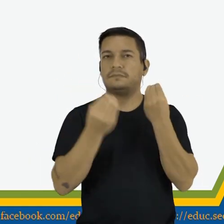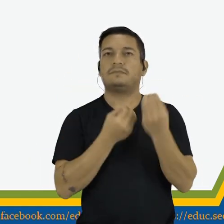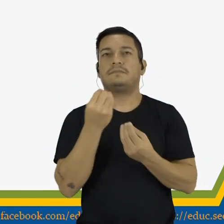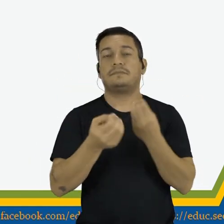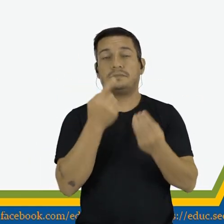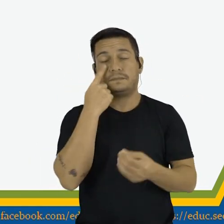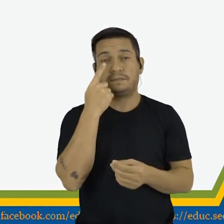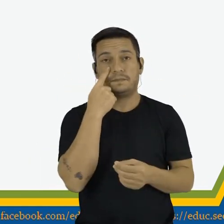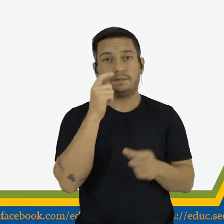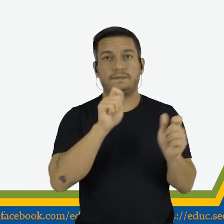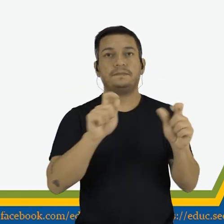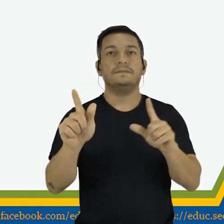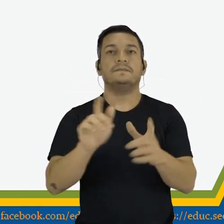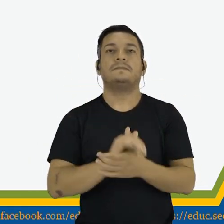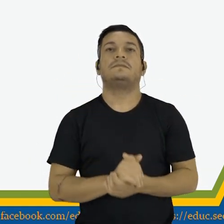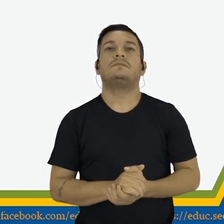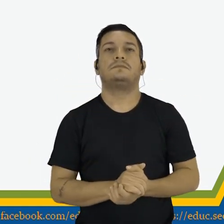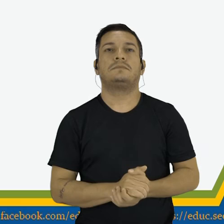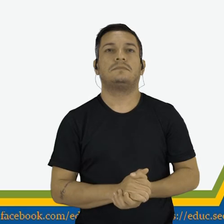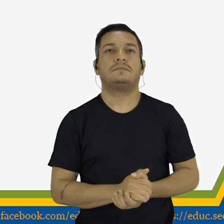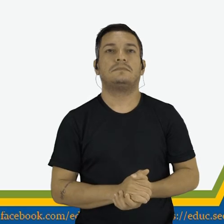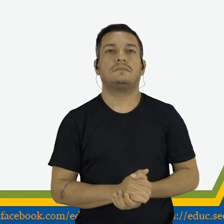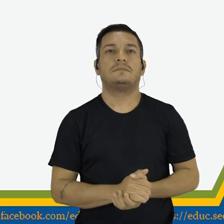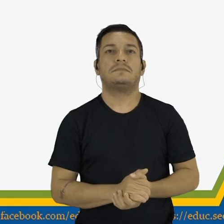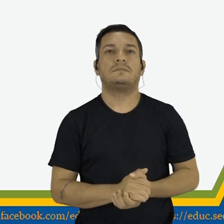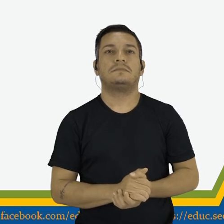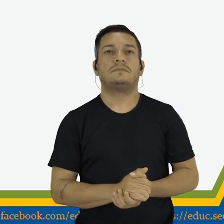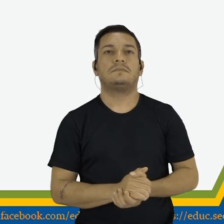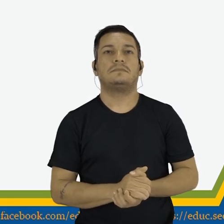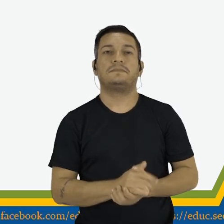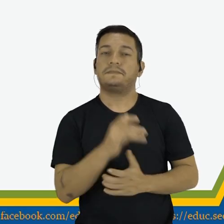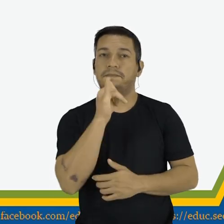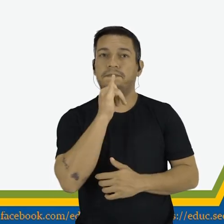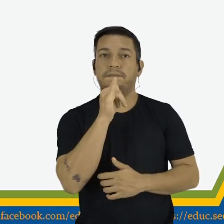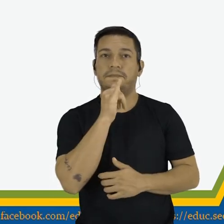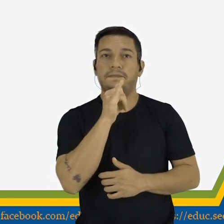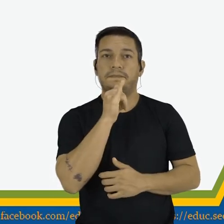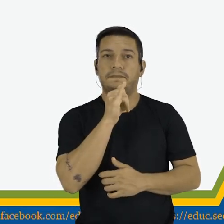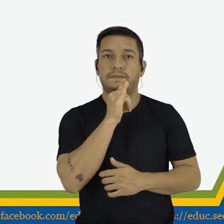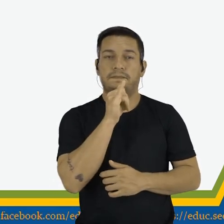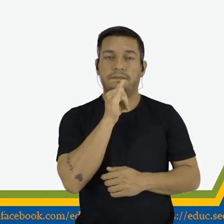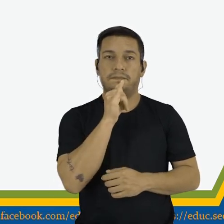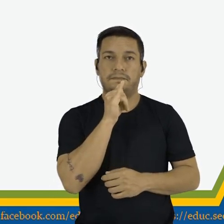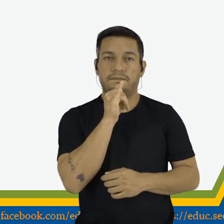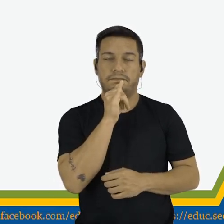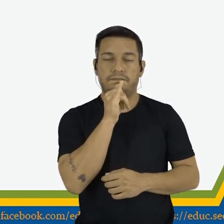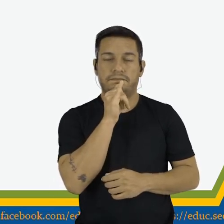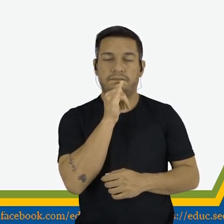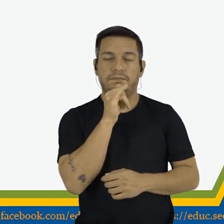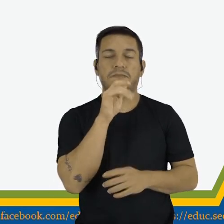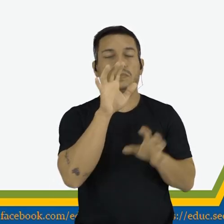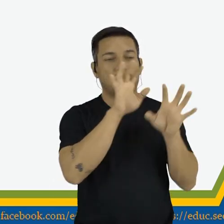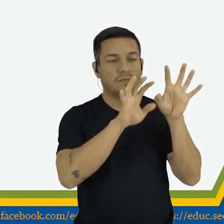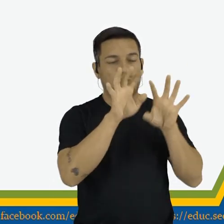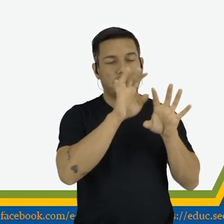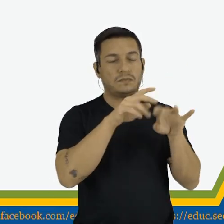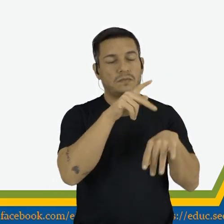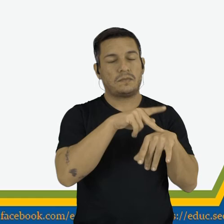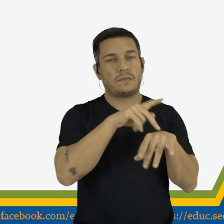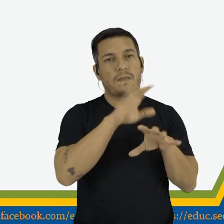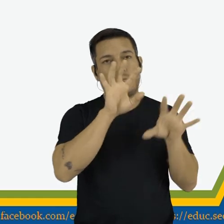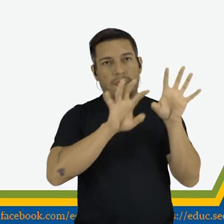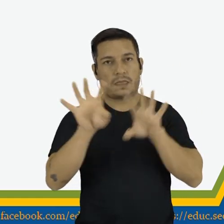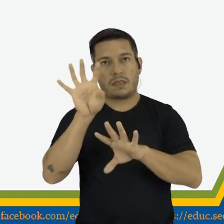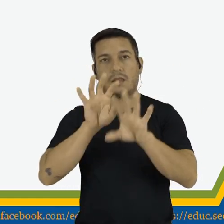como? Vejam comigo aqui. Um grande exemplo da passagem do estado gasoso para o sólido